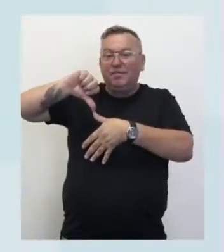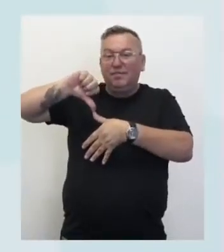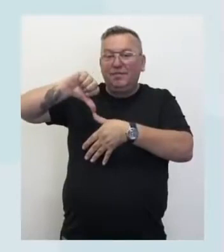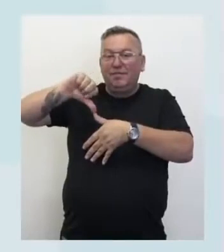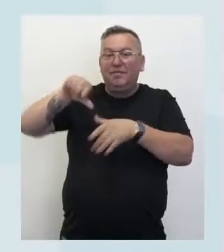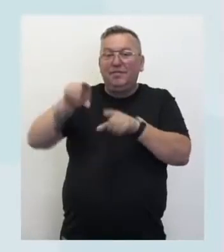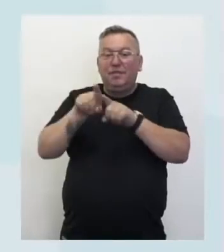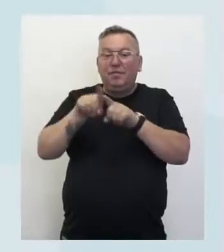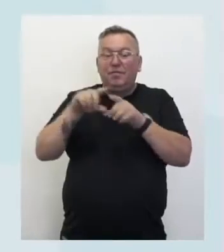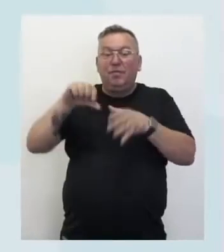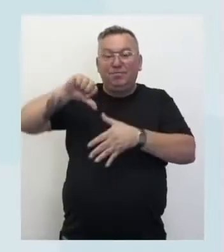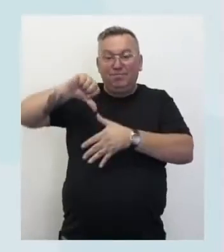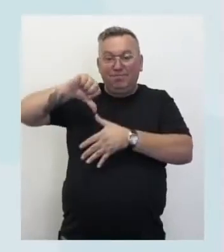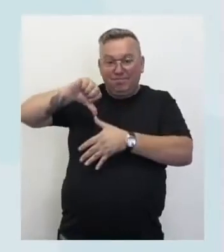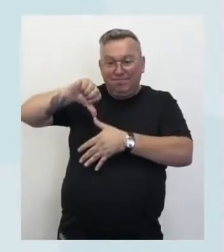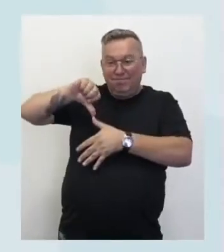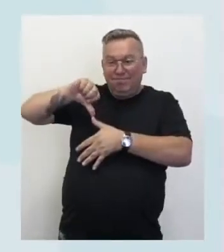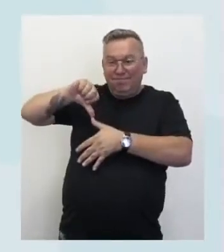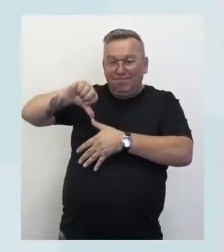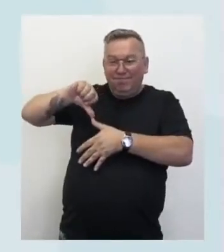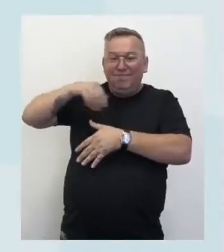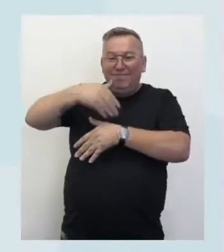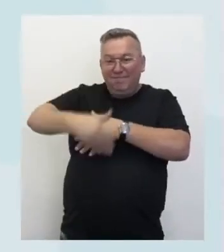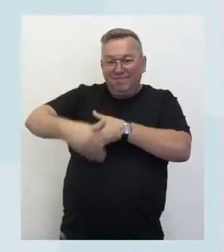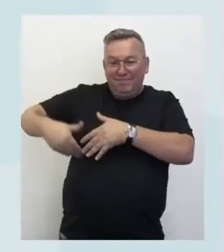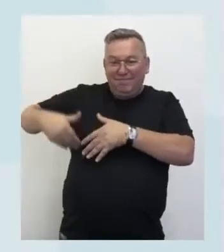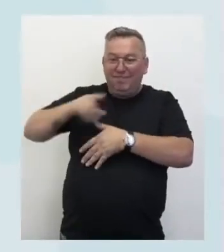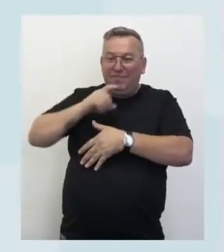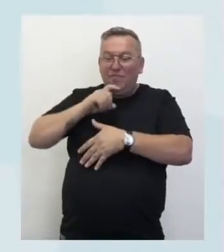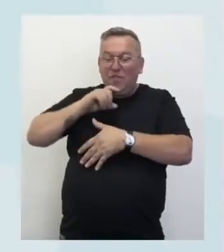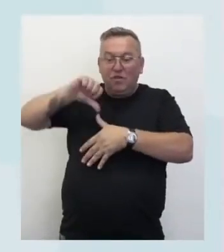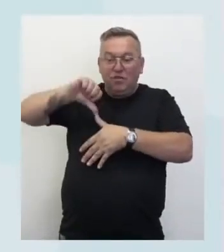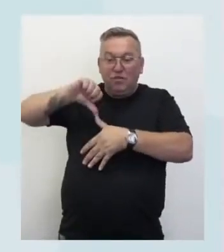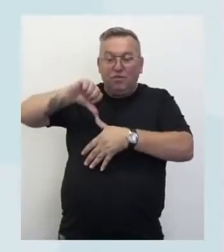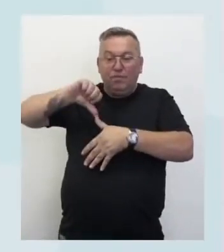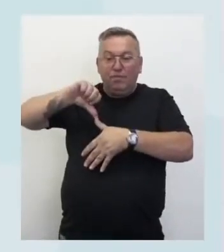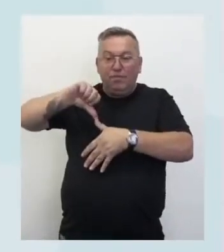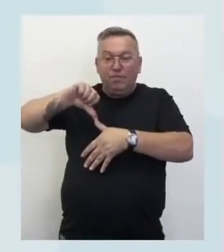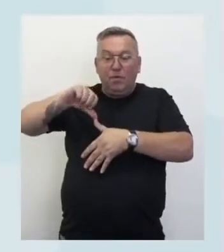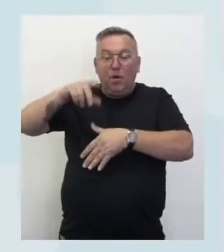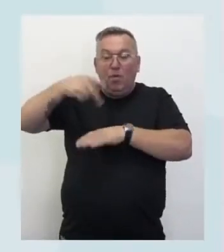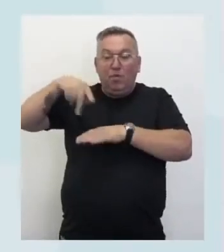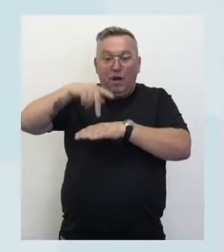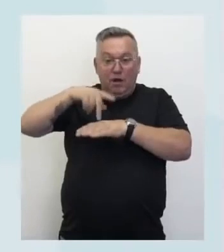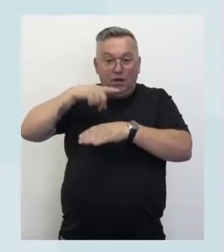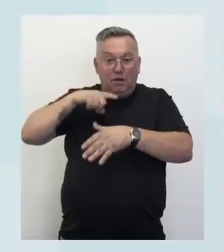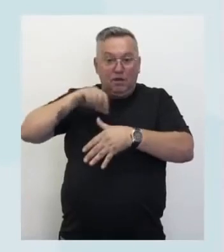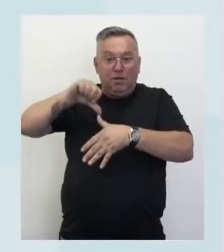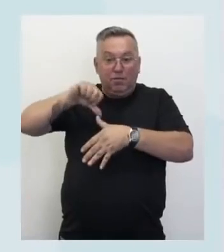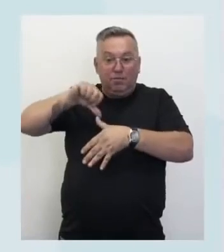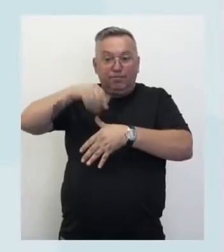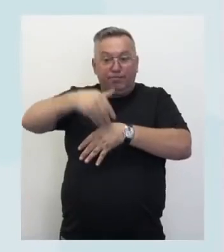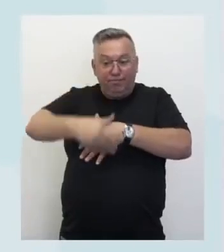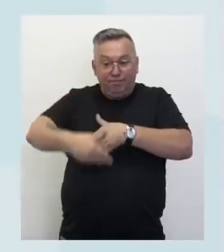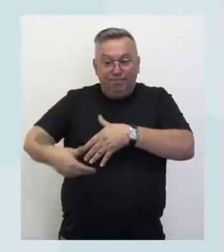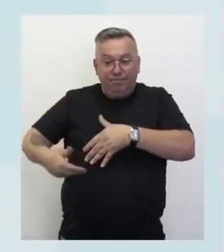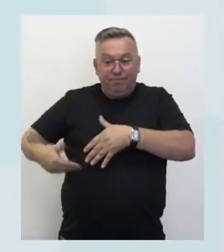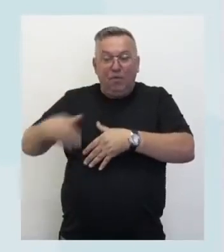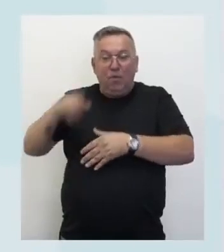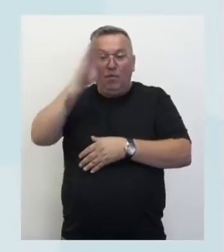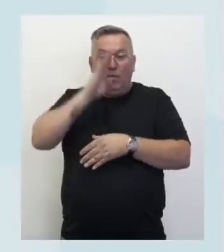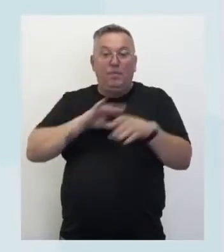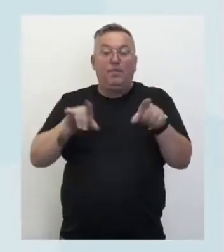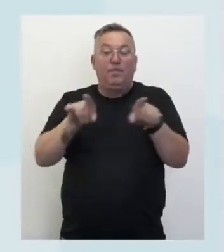mapa está em destaque aí, né, na tonalidade verde, os países que compõem a América Latina, assim como o